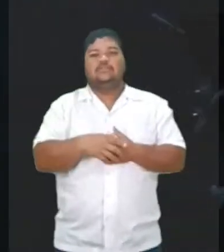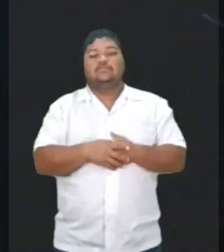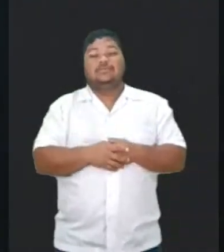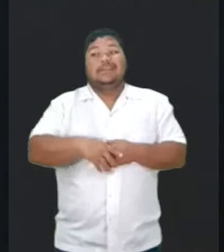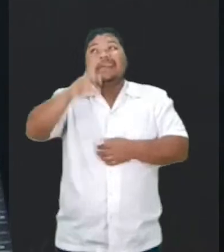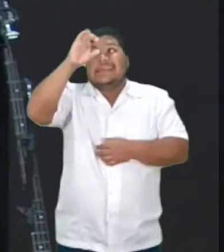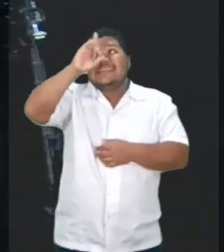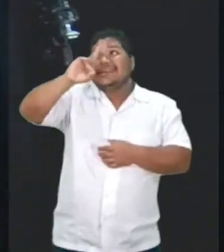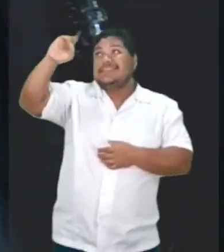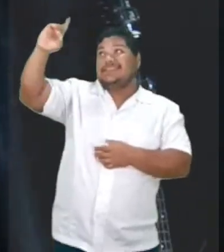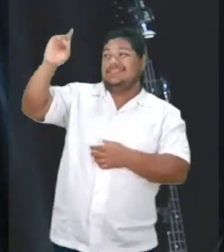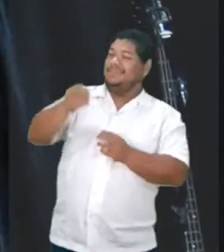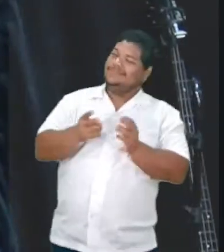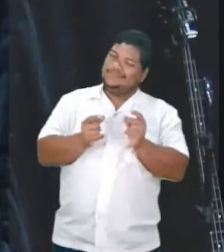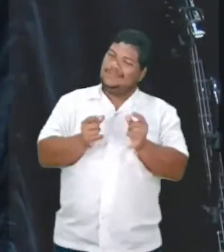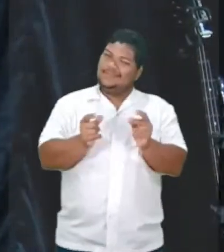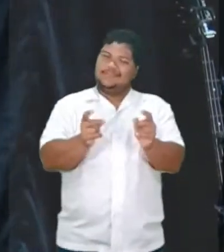eterno.